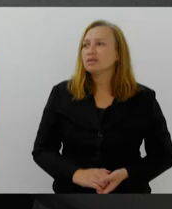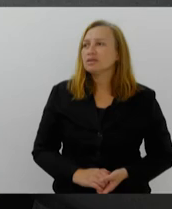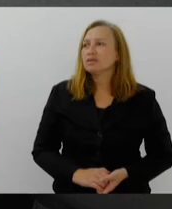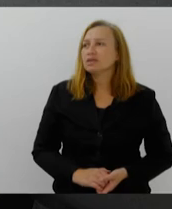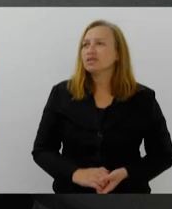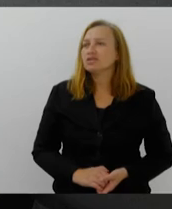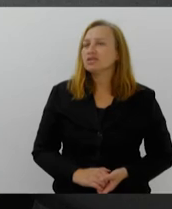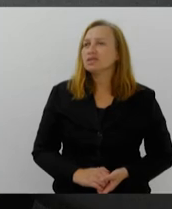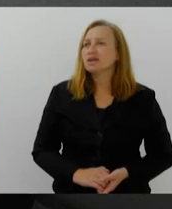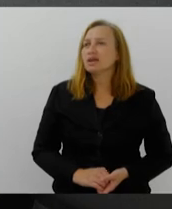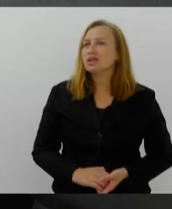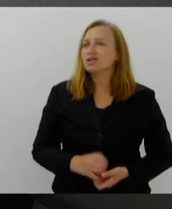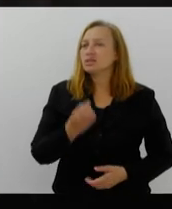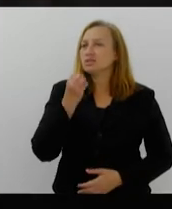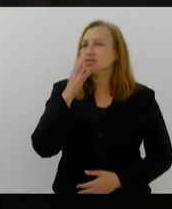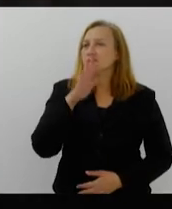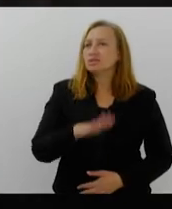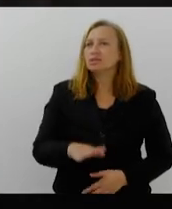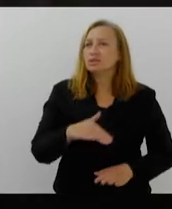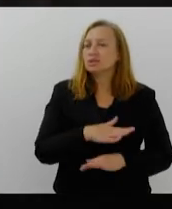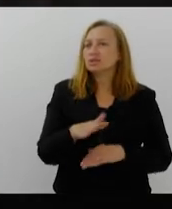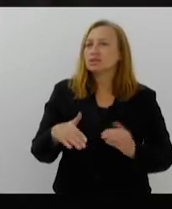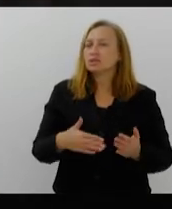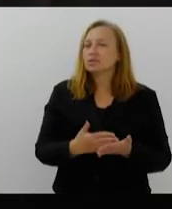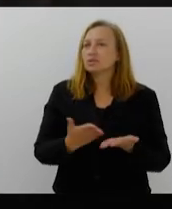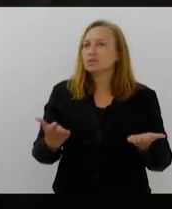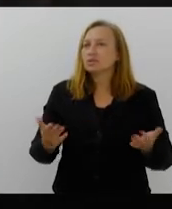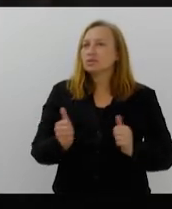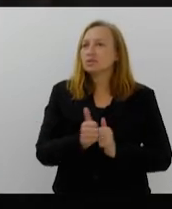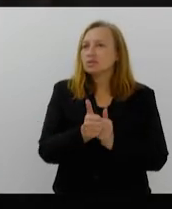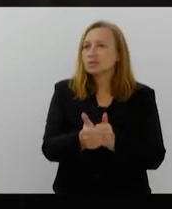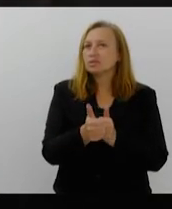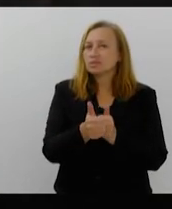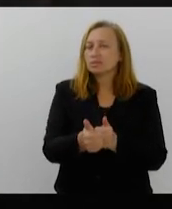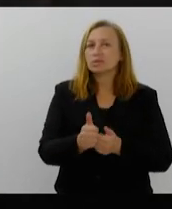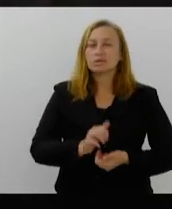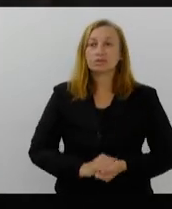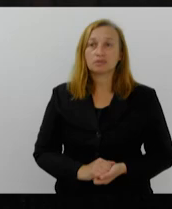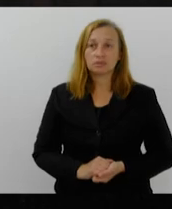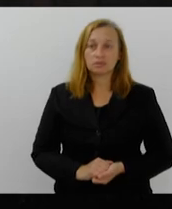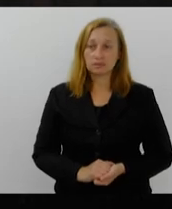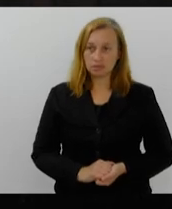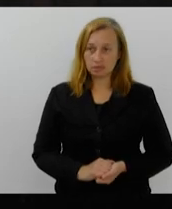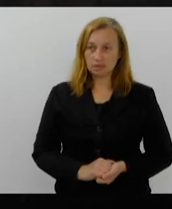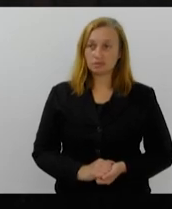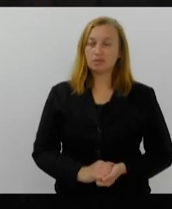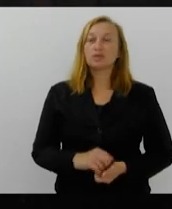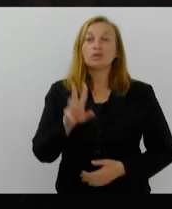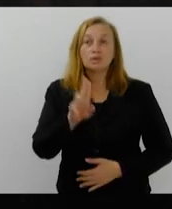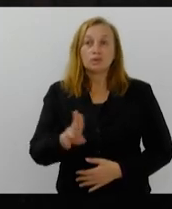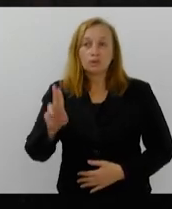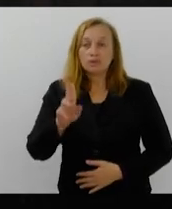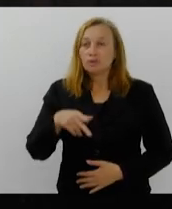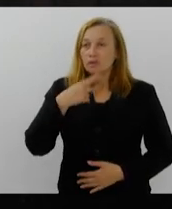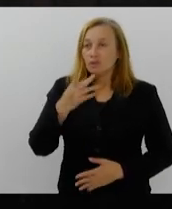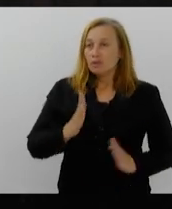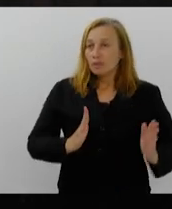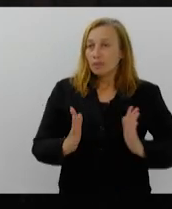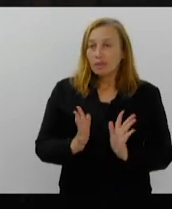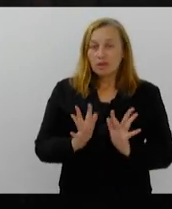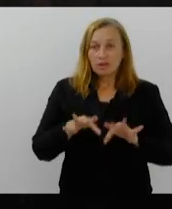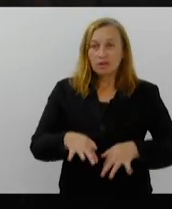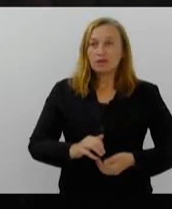Bom, boa tarde a todos, a todas que nos acompanham. Faço uso agora da fala no expediente